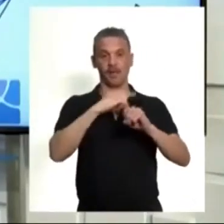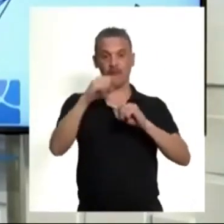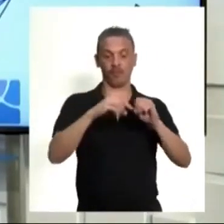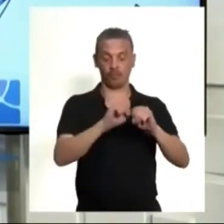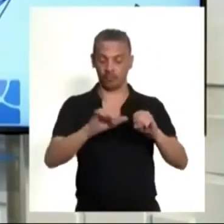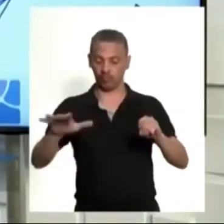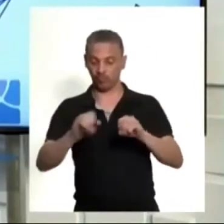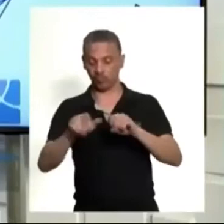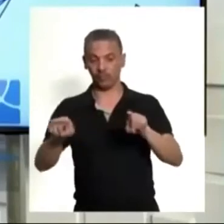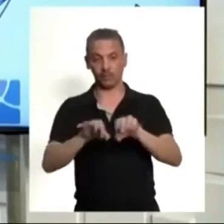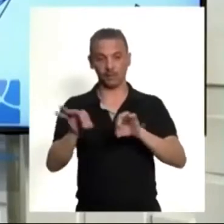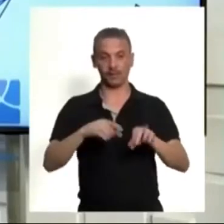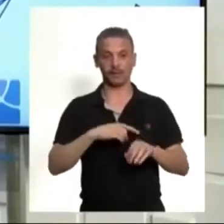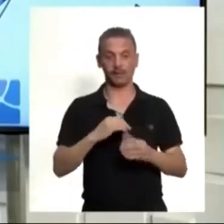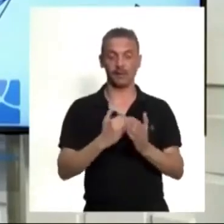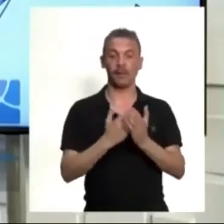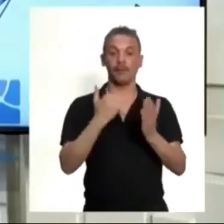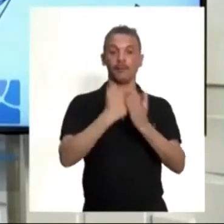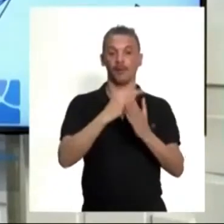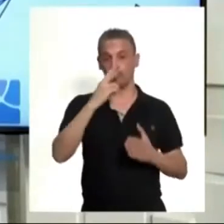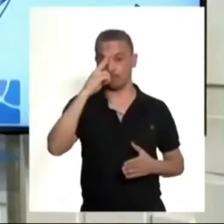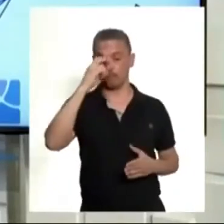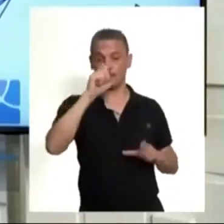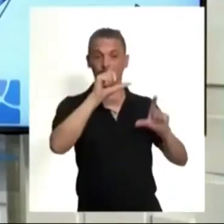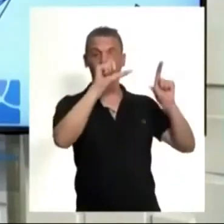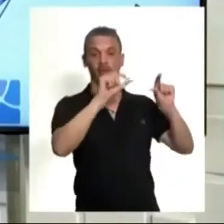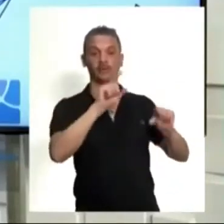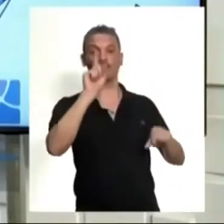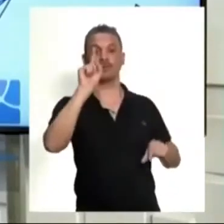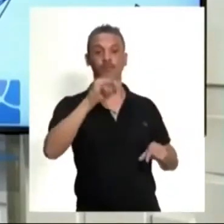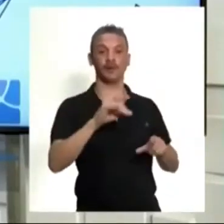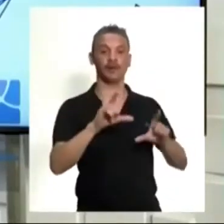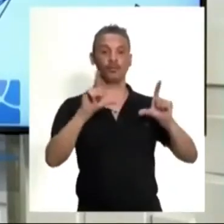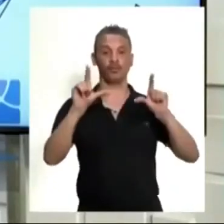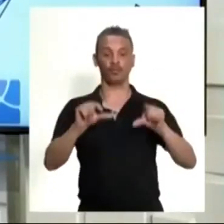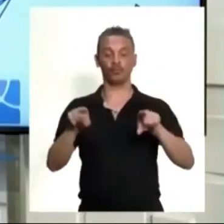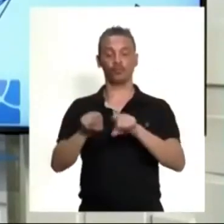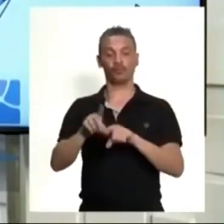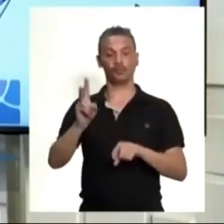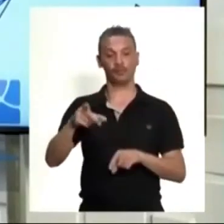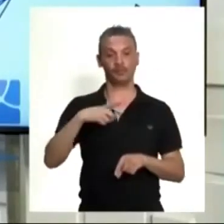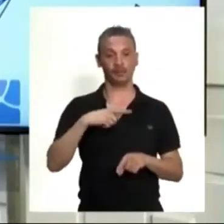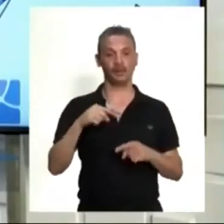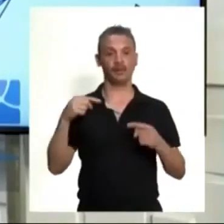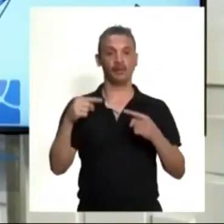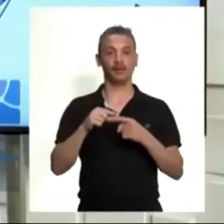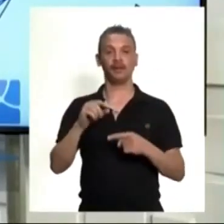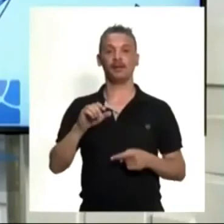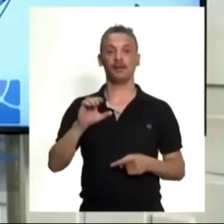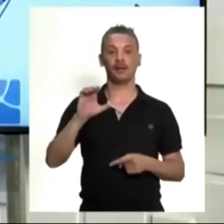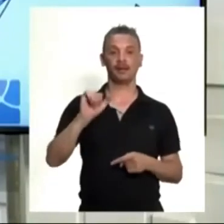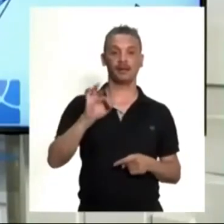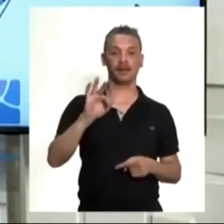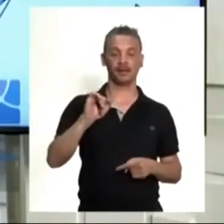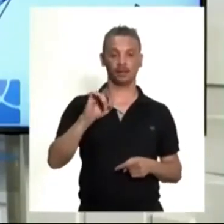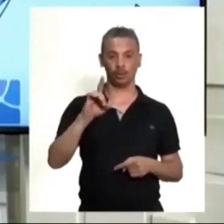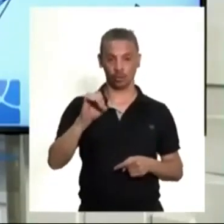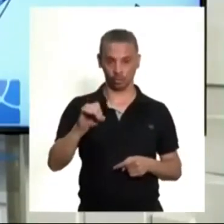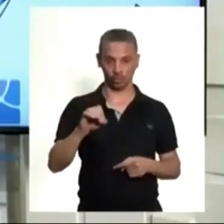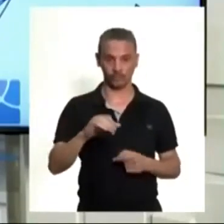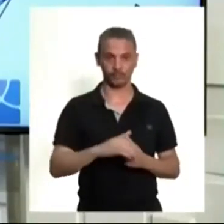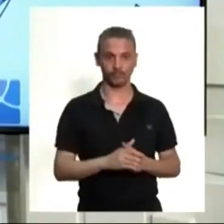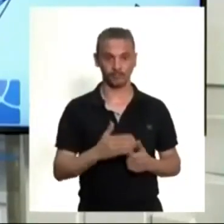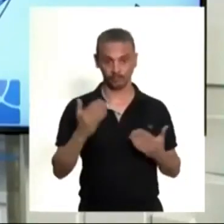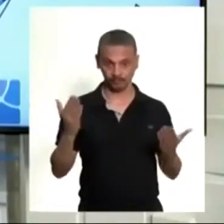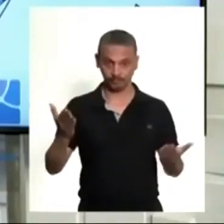não esqueça, quem tem o maior potencial de redução vai sofrer redução, portanto vai ser o cátodo da nossa